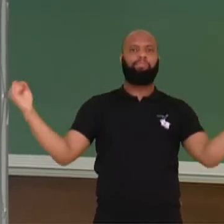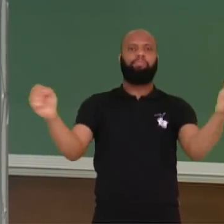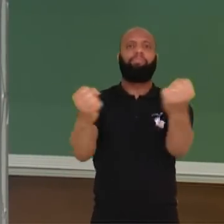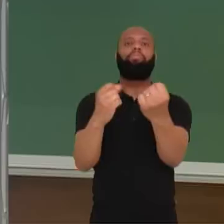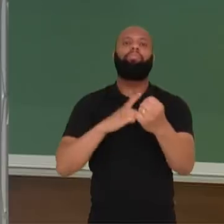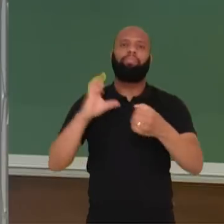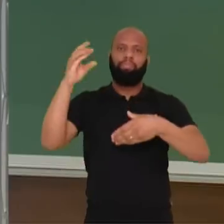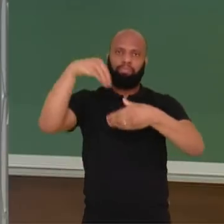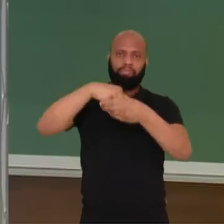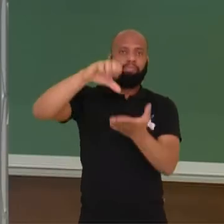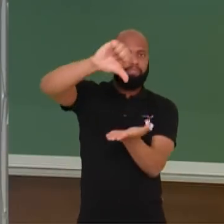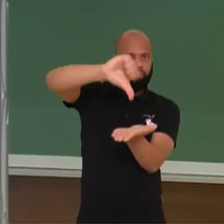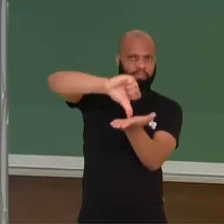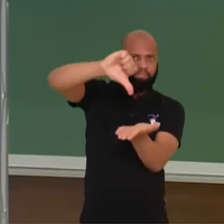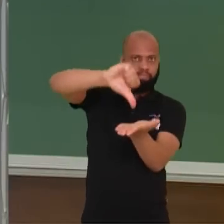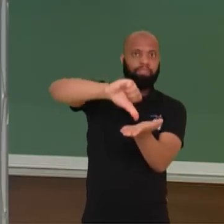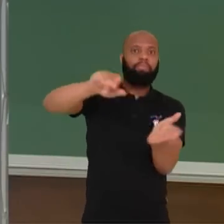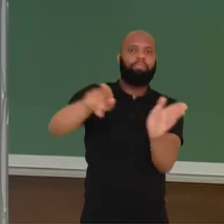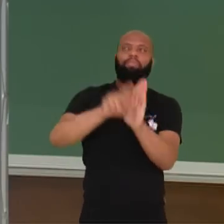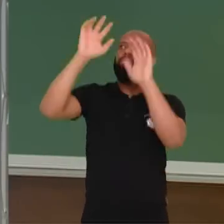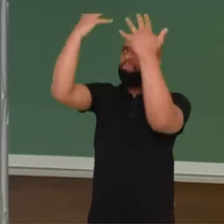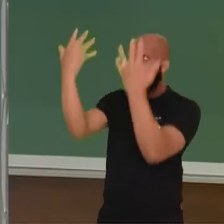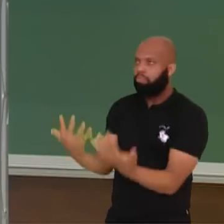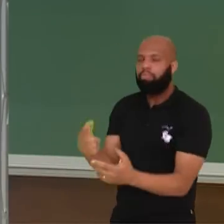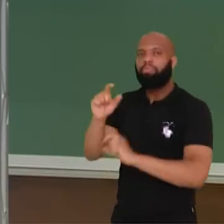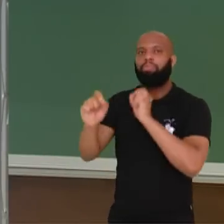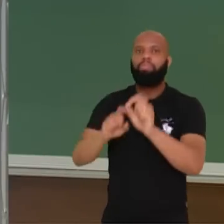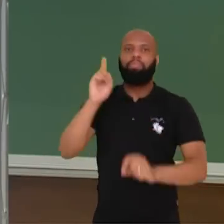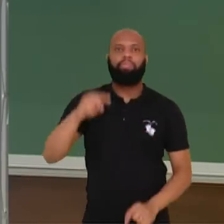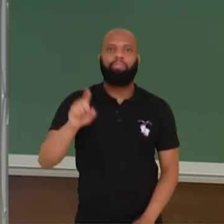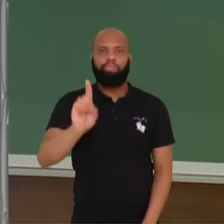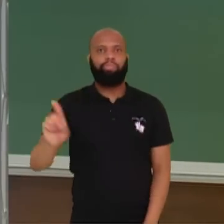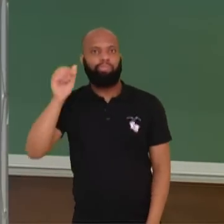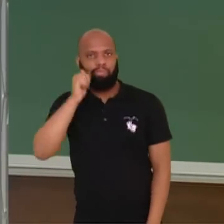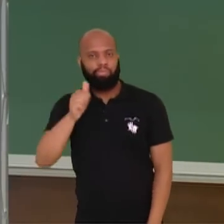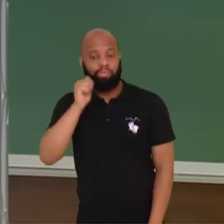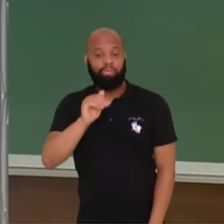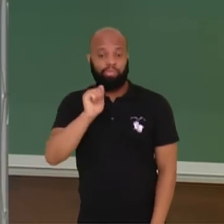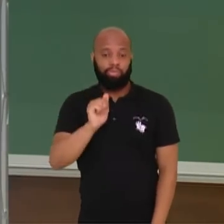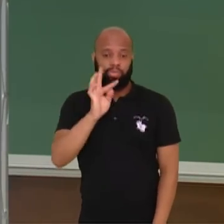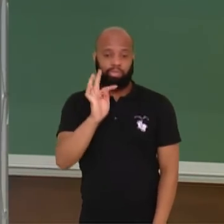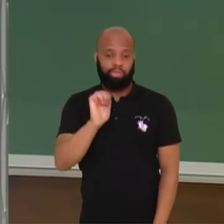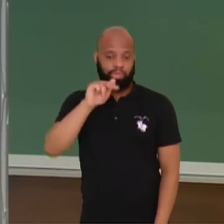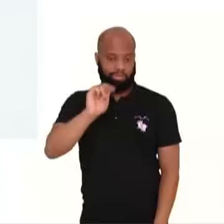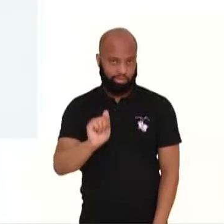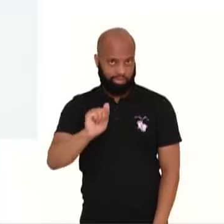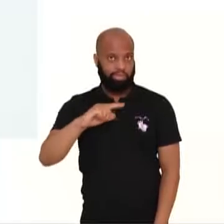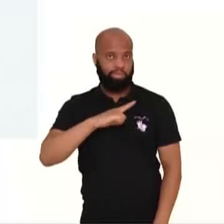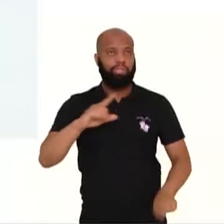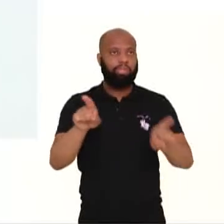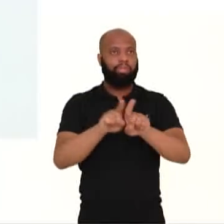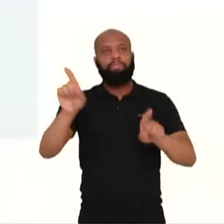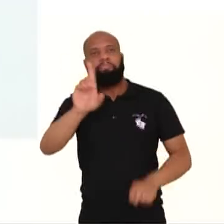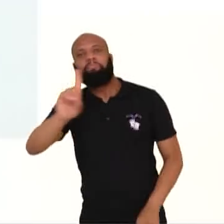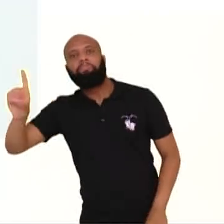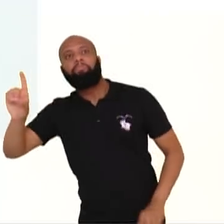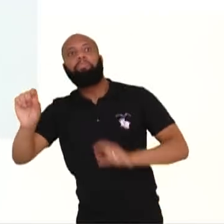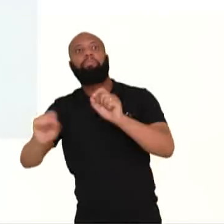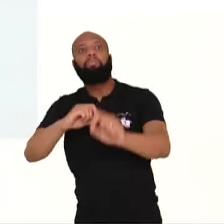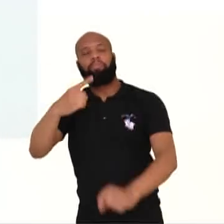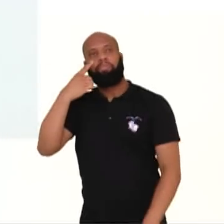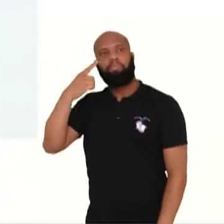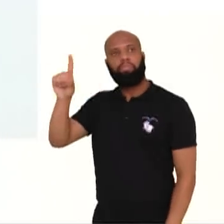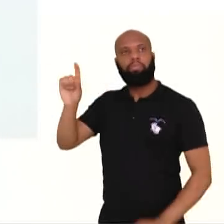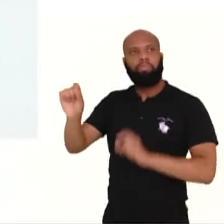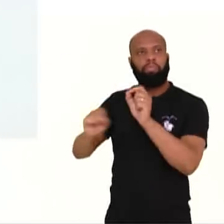em Atenas, um templo à deusa Palas Atena. Na imagem à direita, você já vê ali em